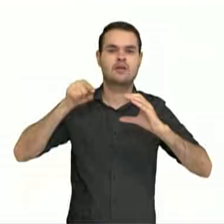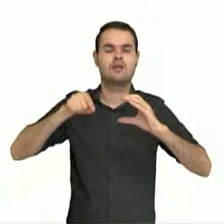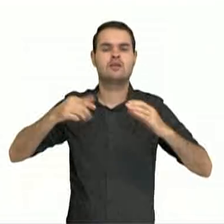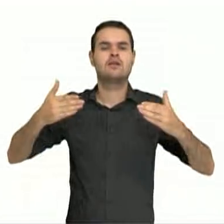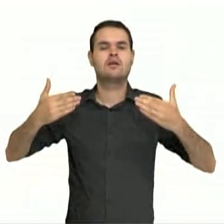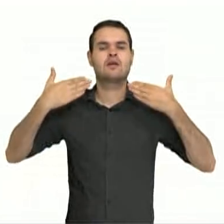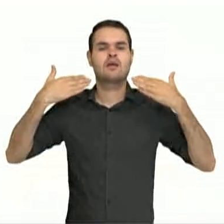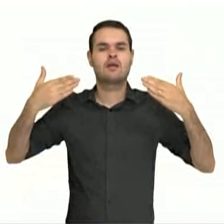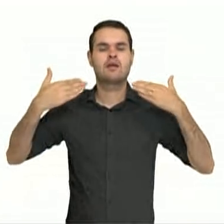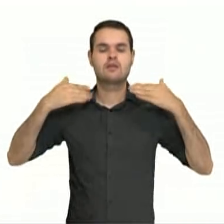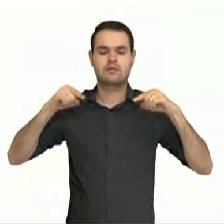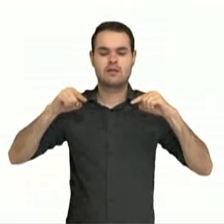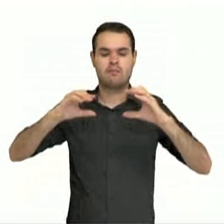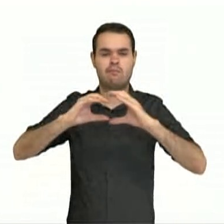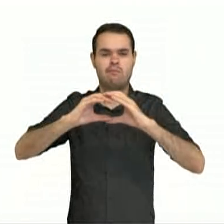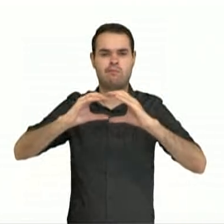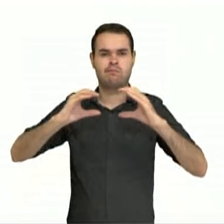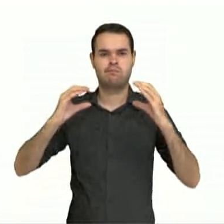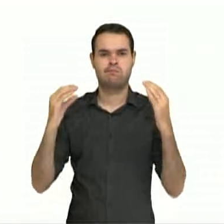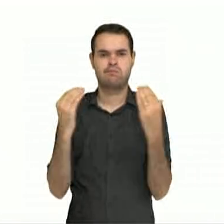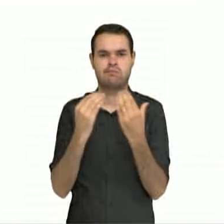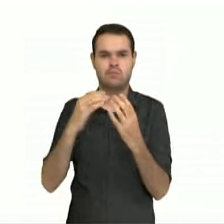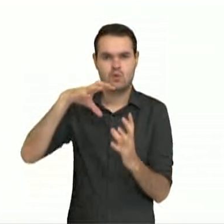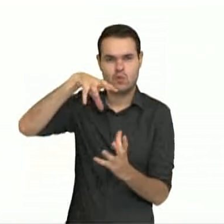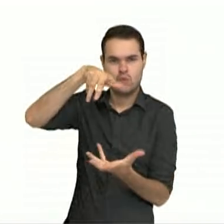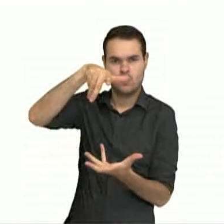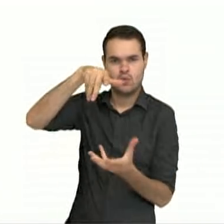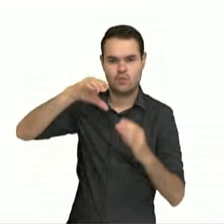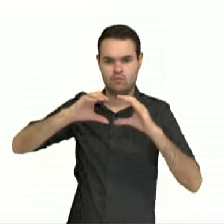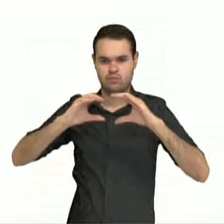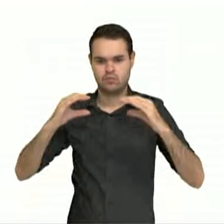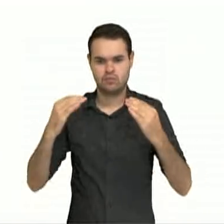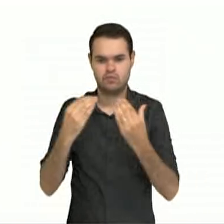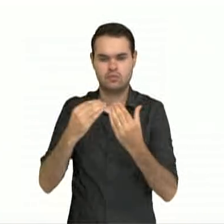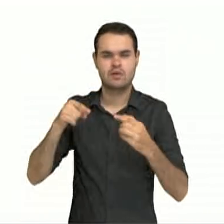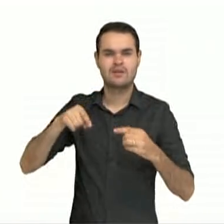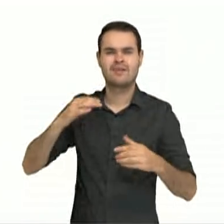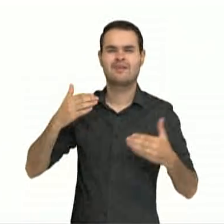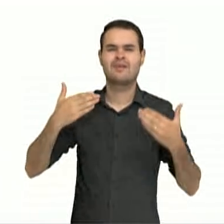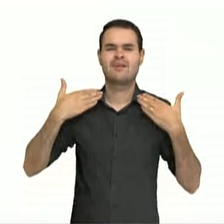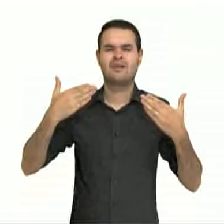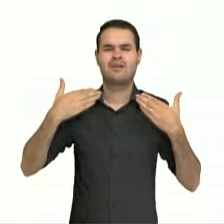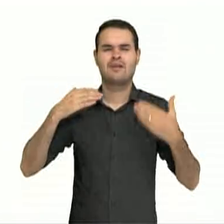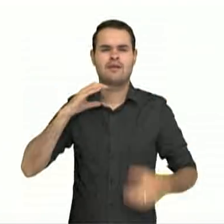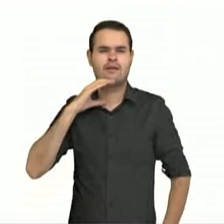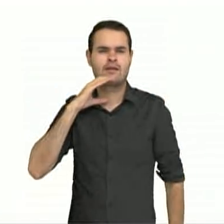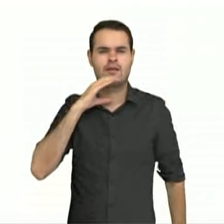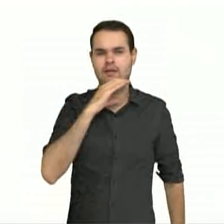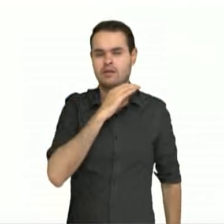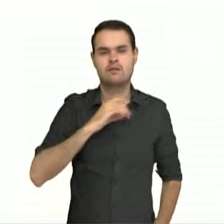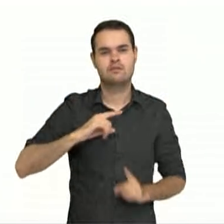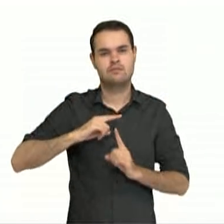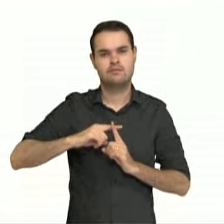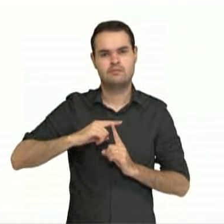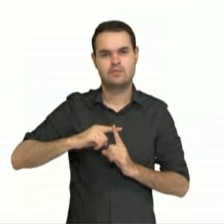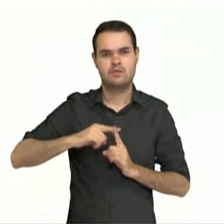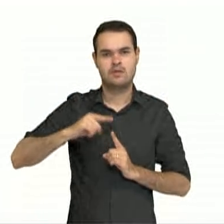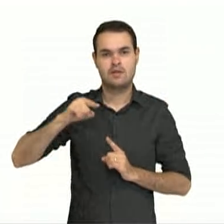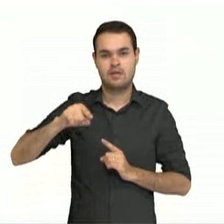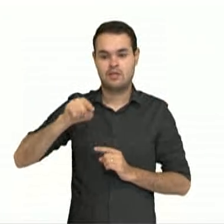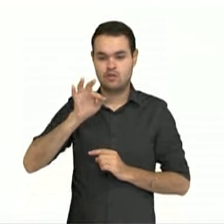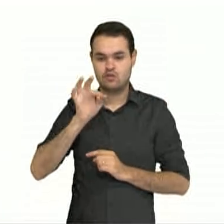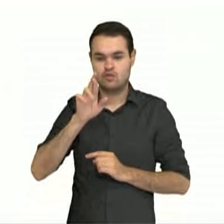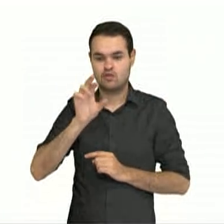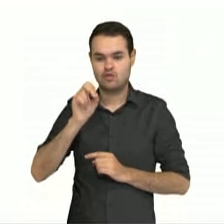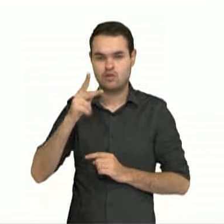quente. É a porção considerada a mais quente ali. Por quê? Porque na posição em que está a zona tropical,